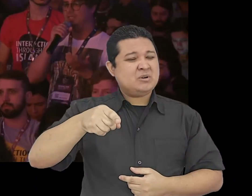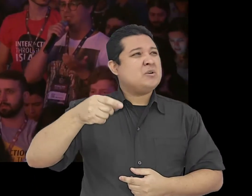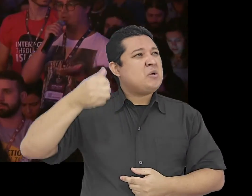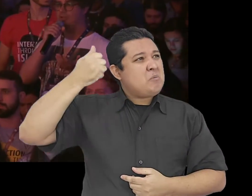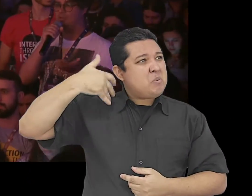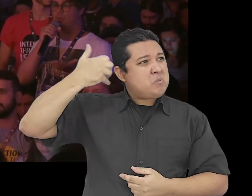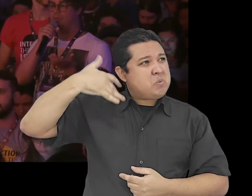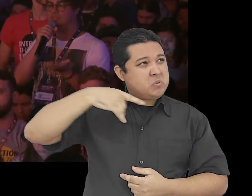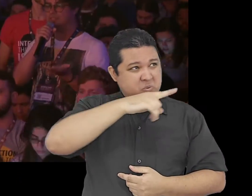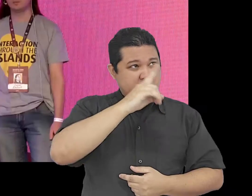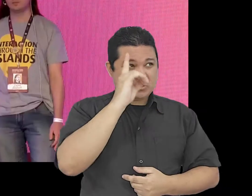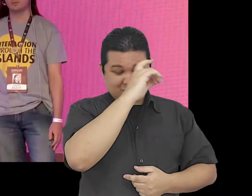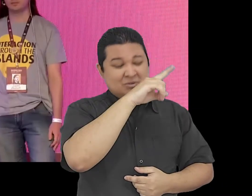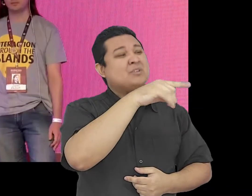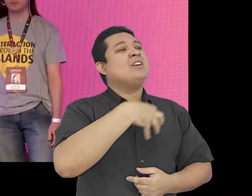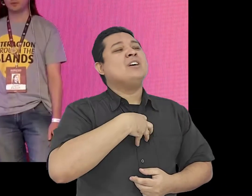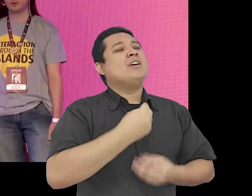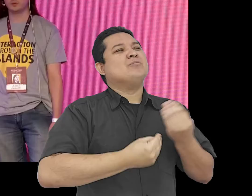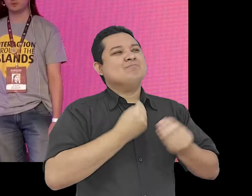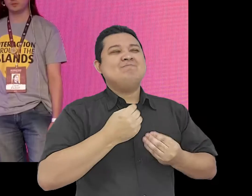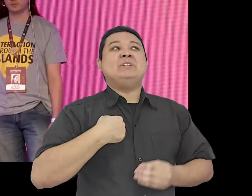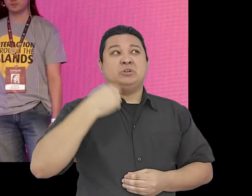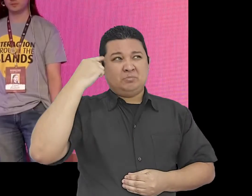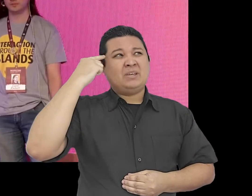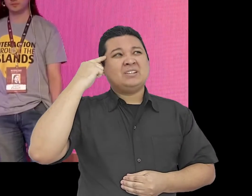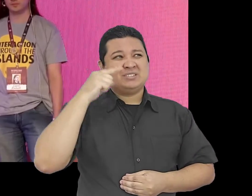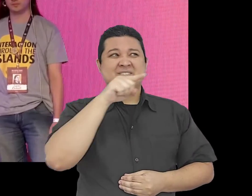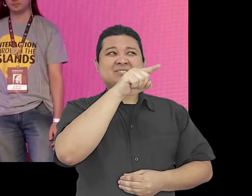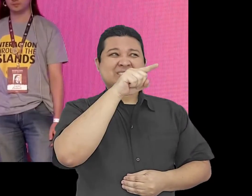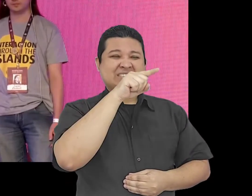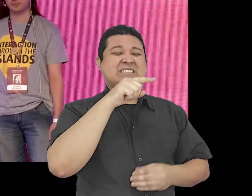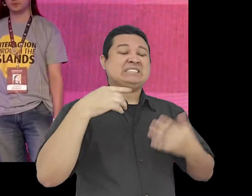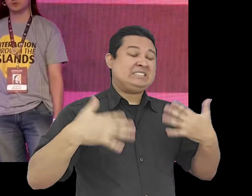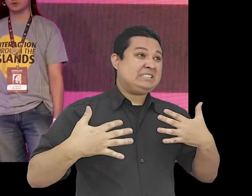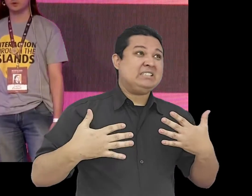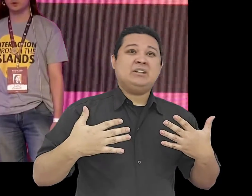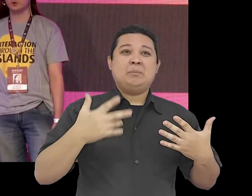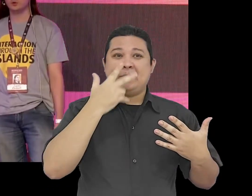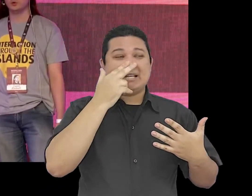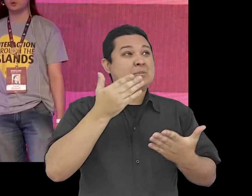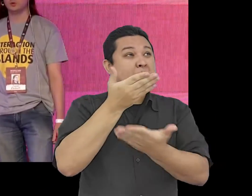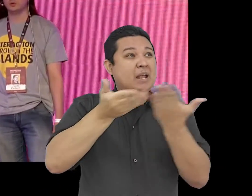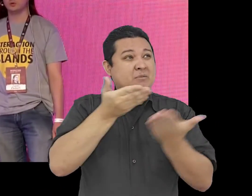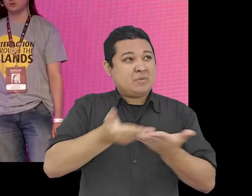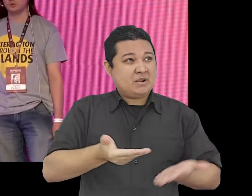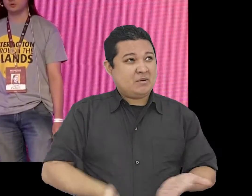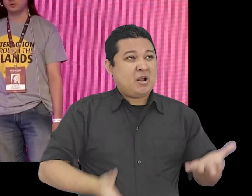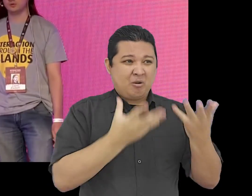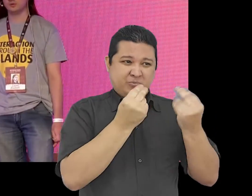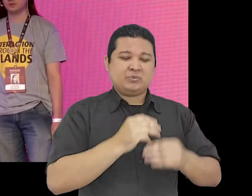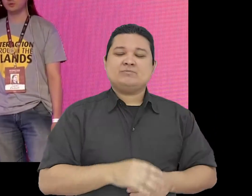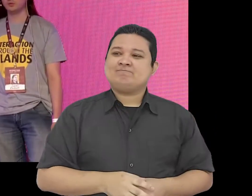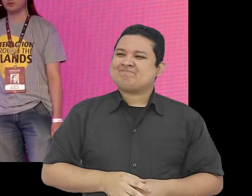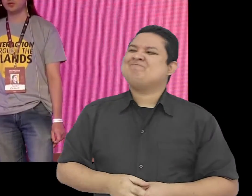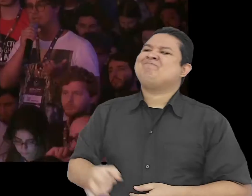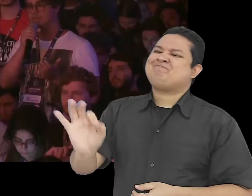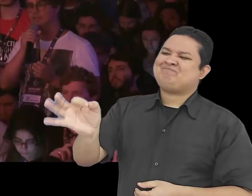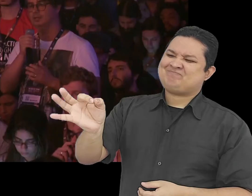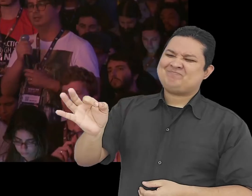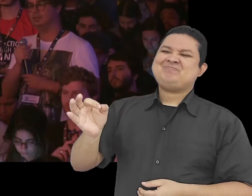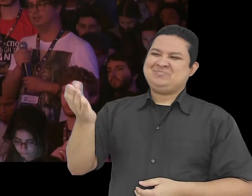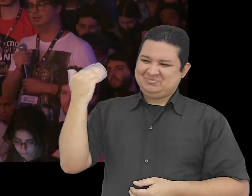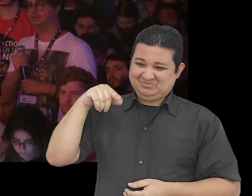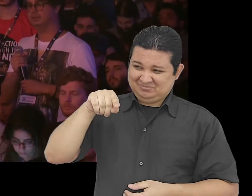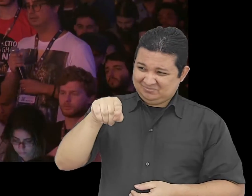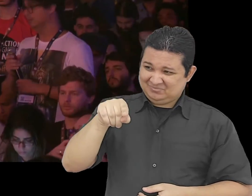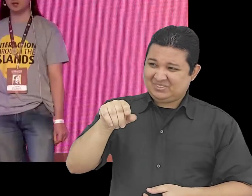Sim. E como isso era para você? Porque eu imagino que deveria ser uma época meio que em branco na internet, em certos sites. O Flash foi